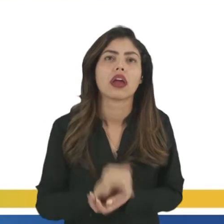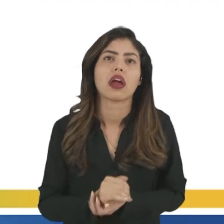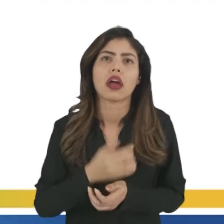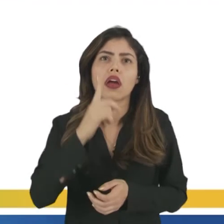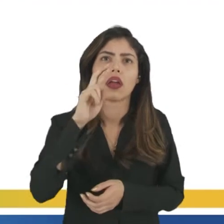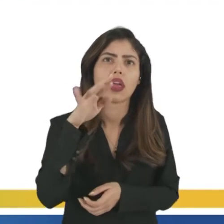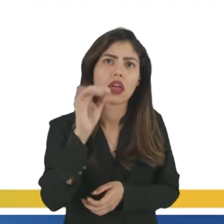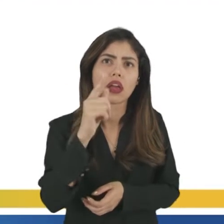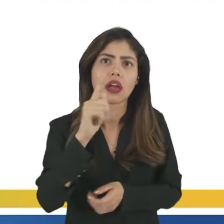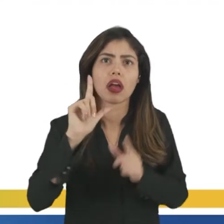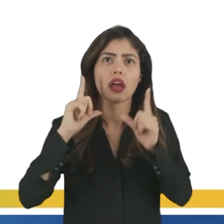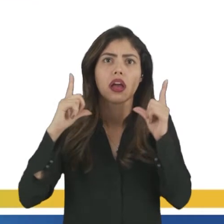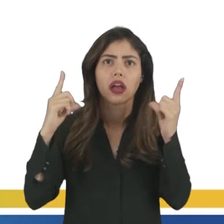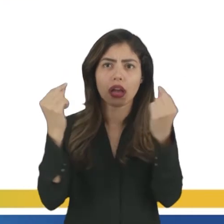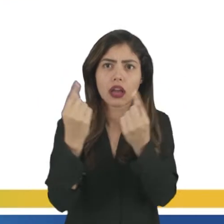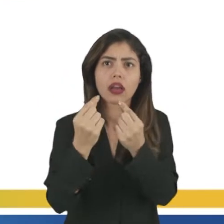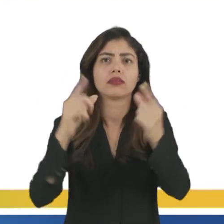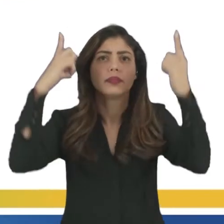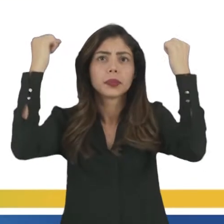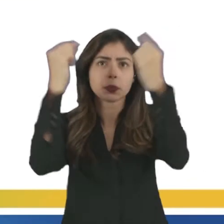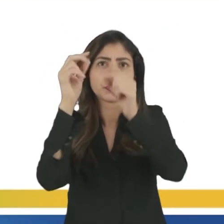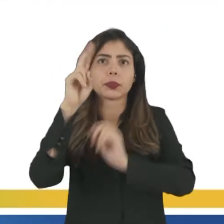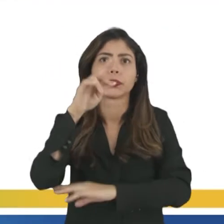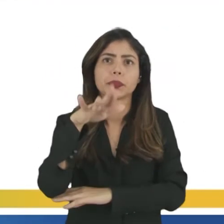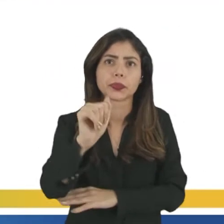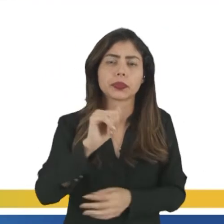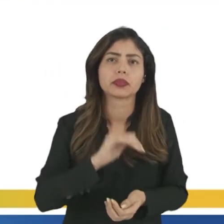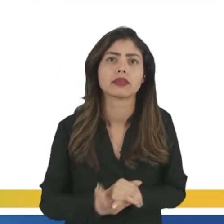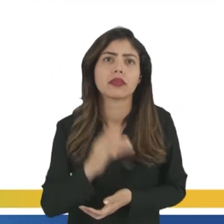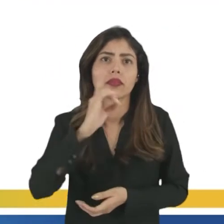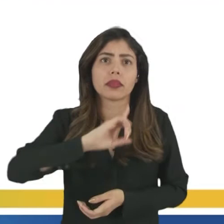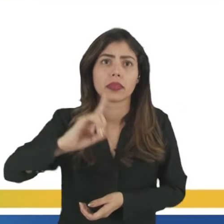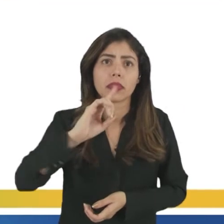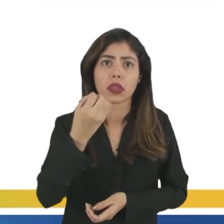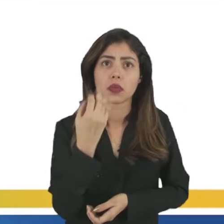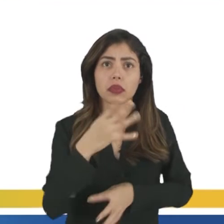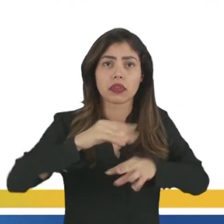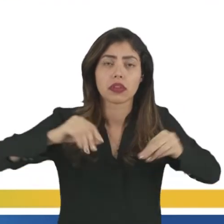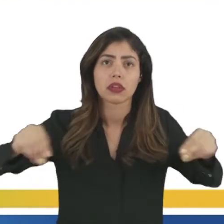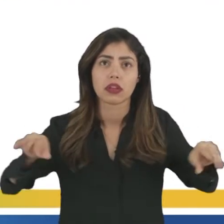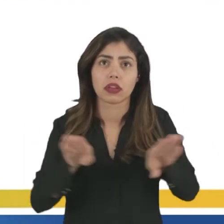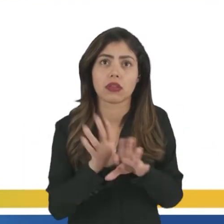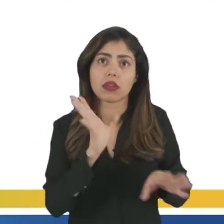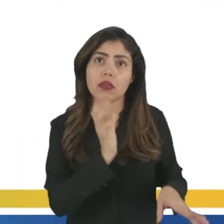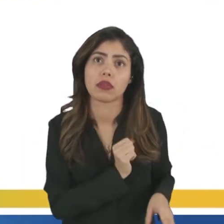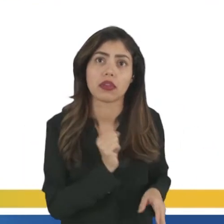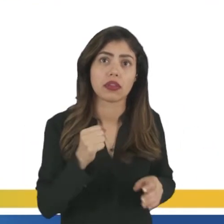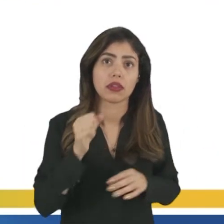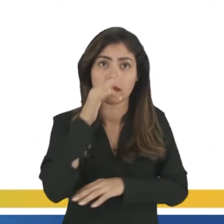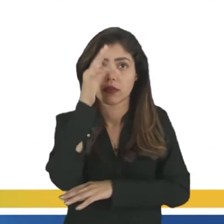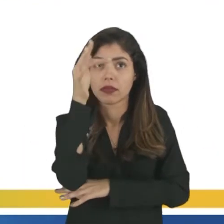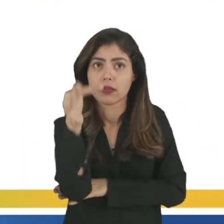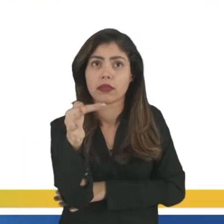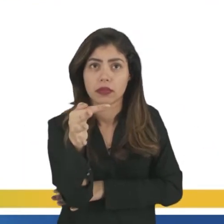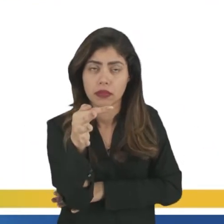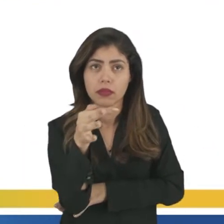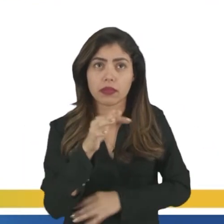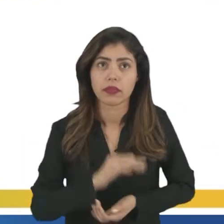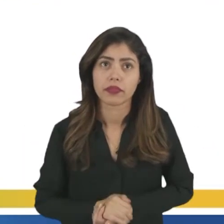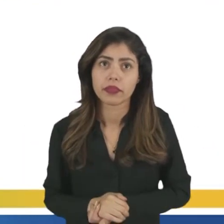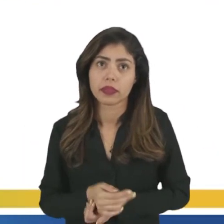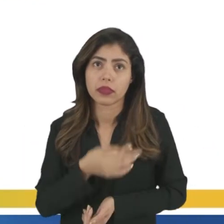caldeia Ista, a grega Astarteia, tá? Deusa dos bens terrestres, do amor e da primavera,